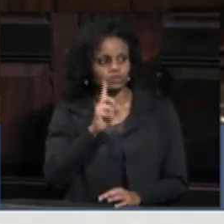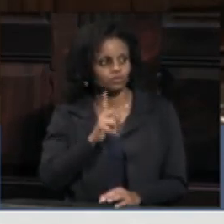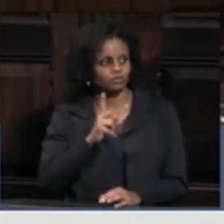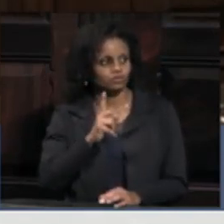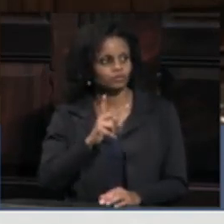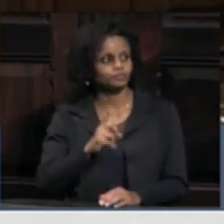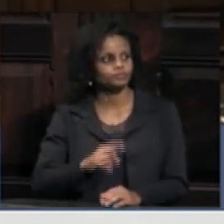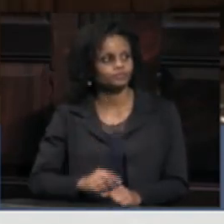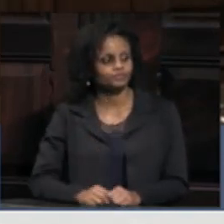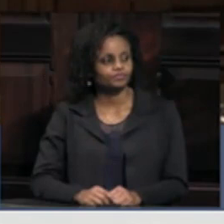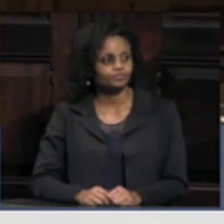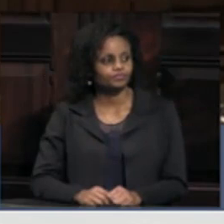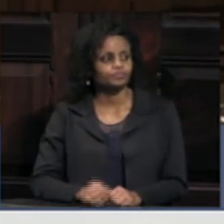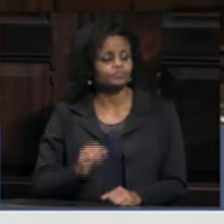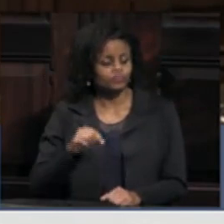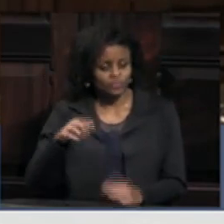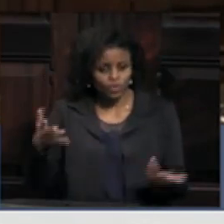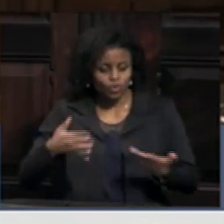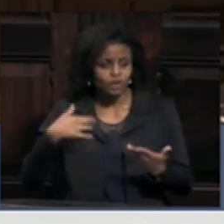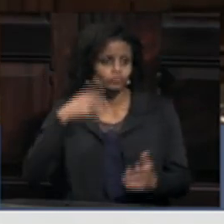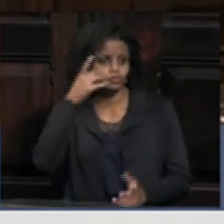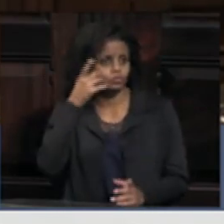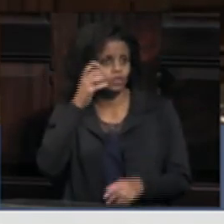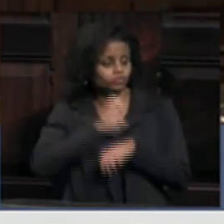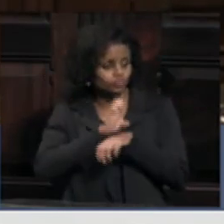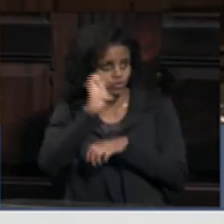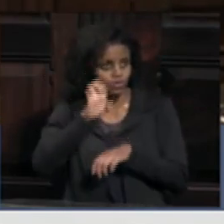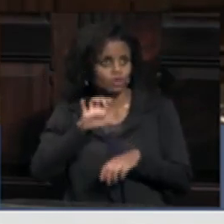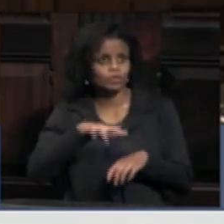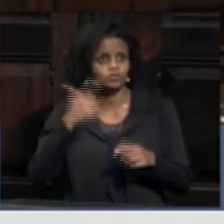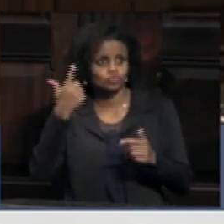exercendo o mandato e falei que não seria candidato à reeleição.